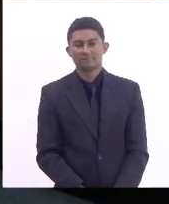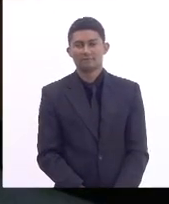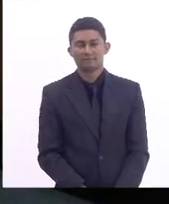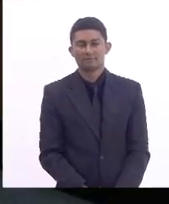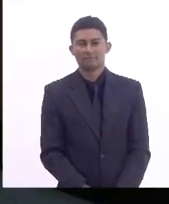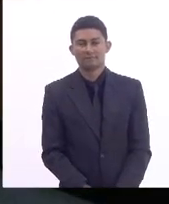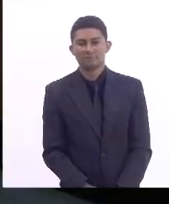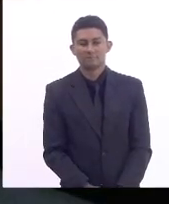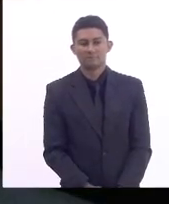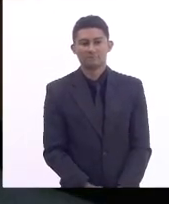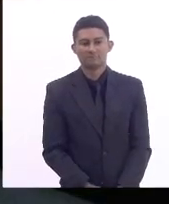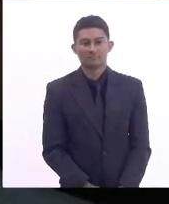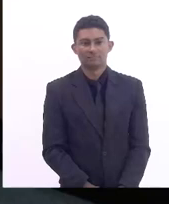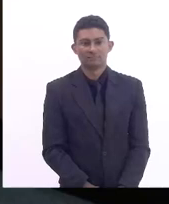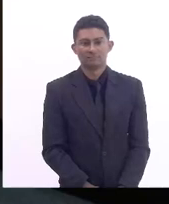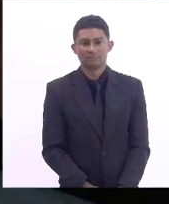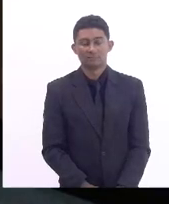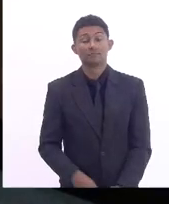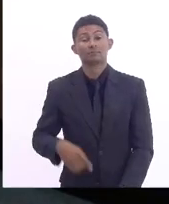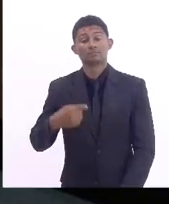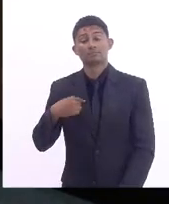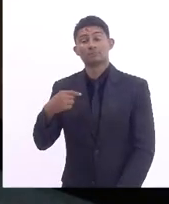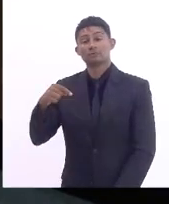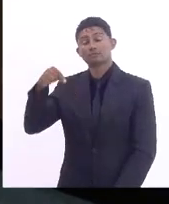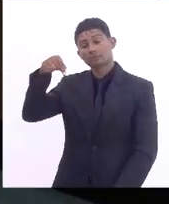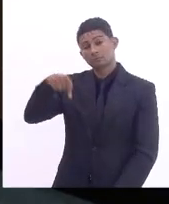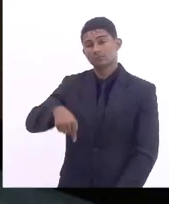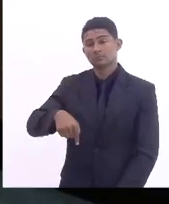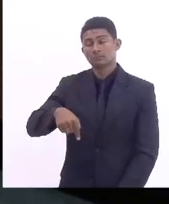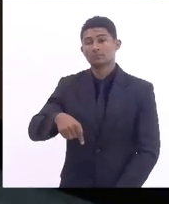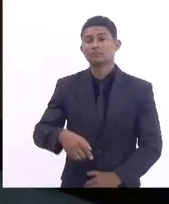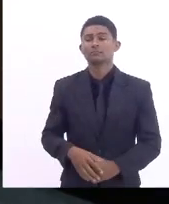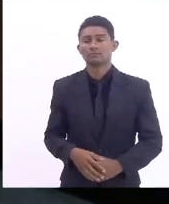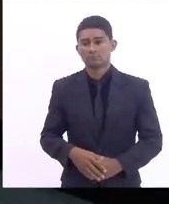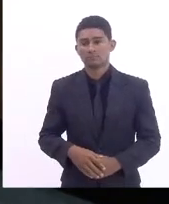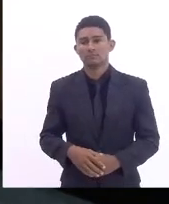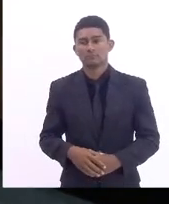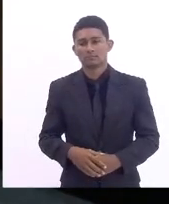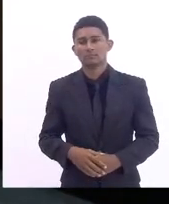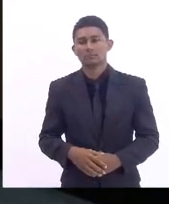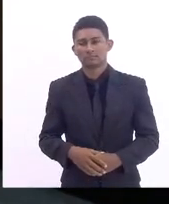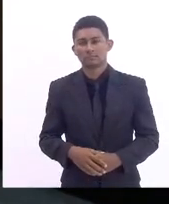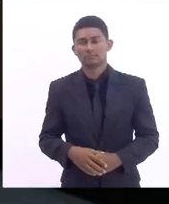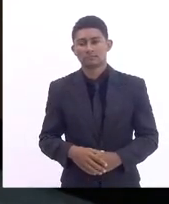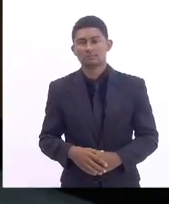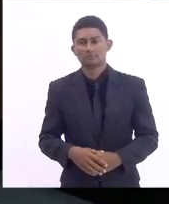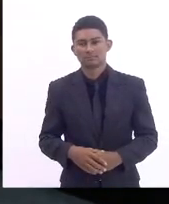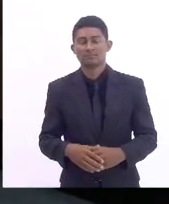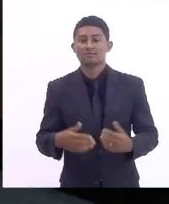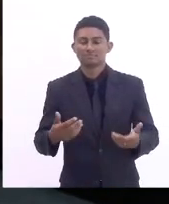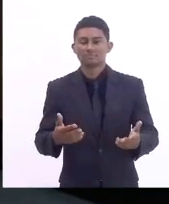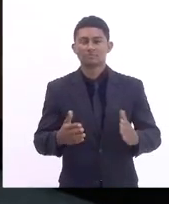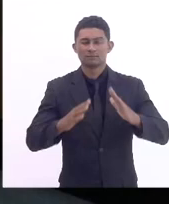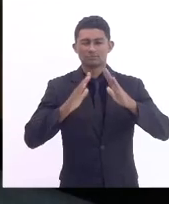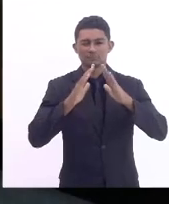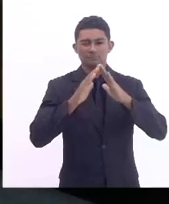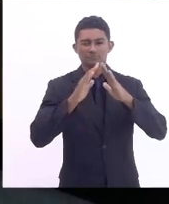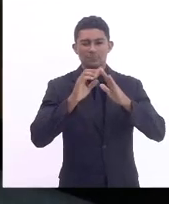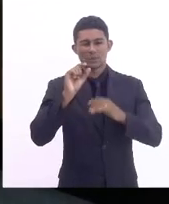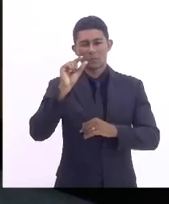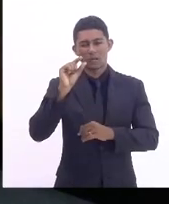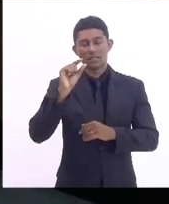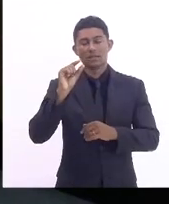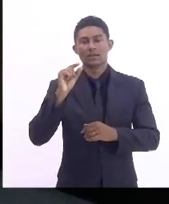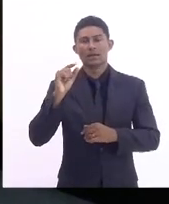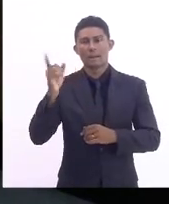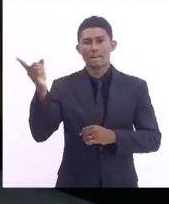o meu deixa eu estou aqui através comporta em lados que a casa da moeda do Brasil me deu